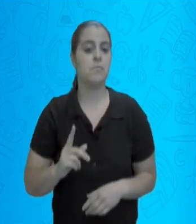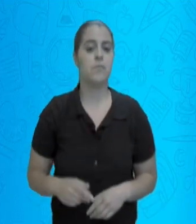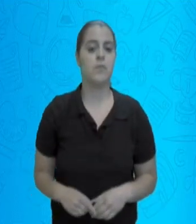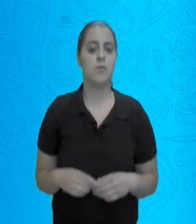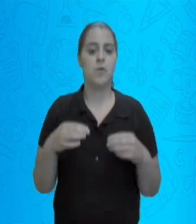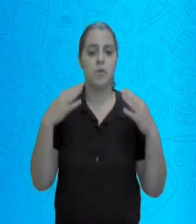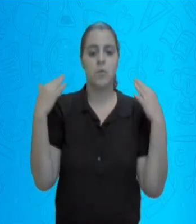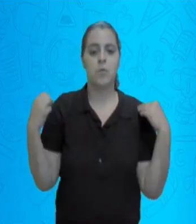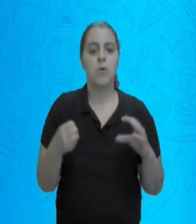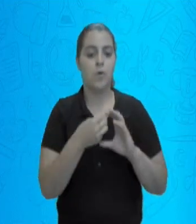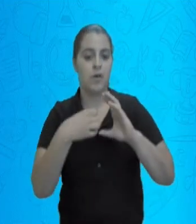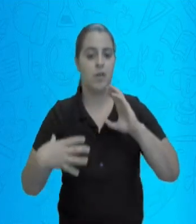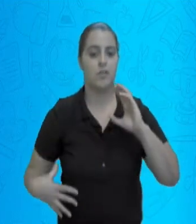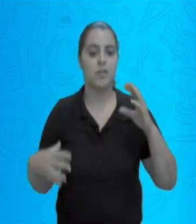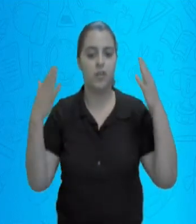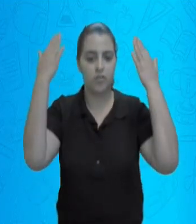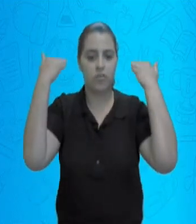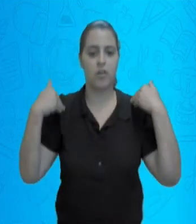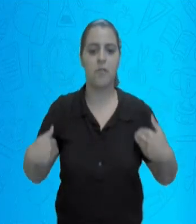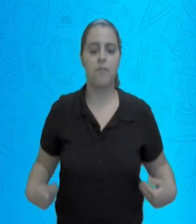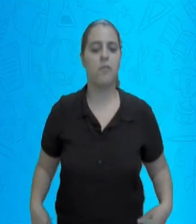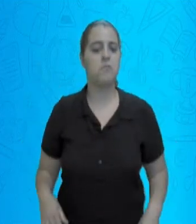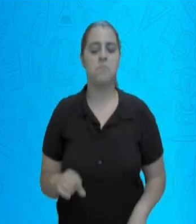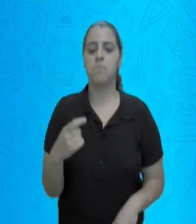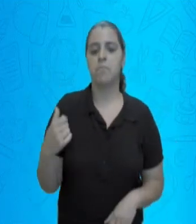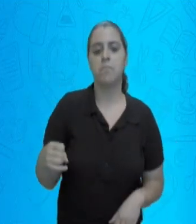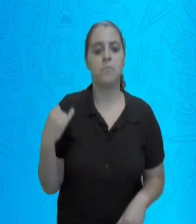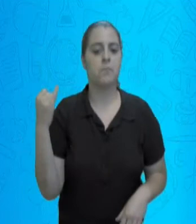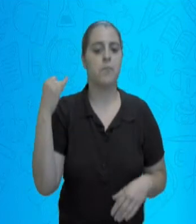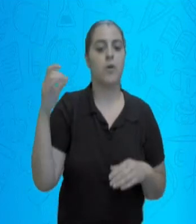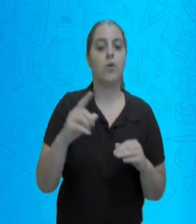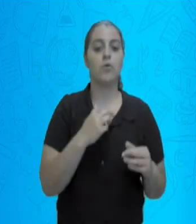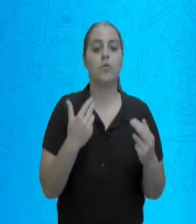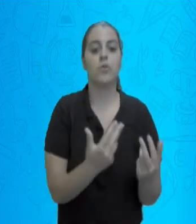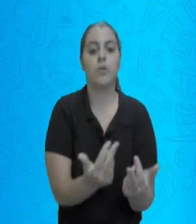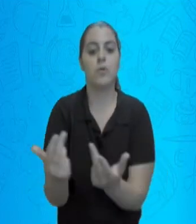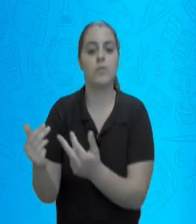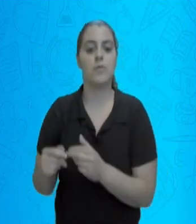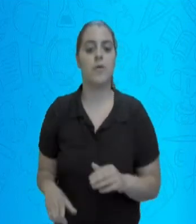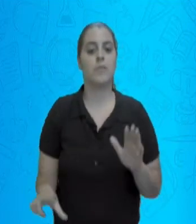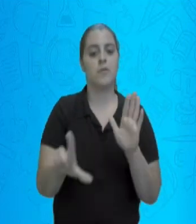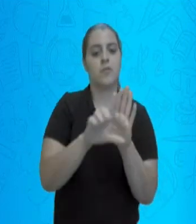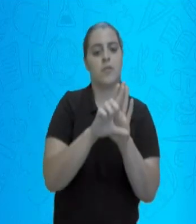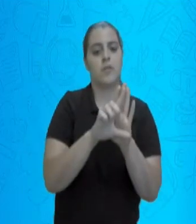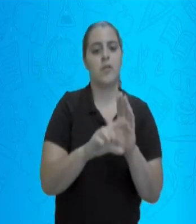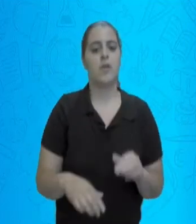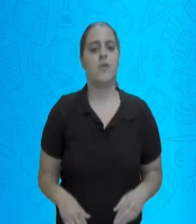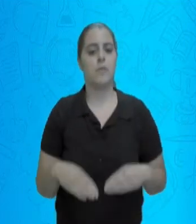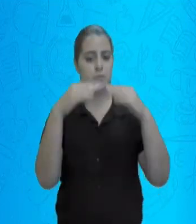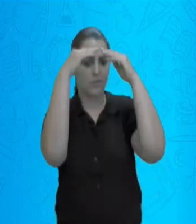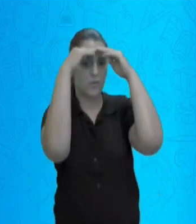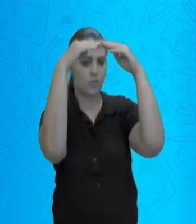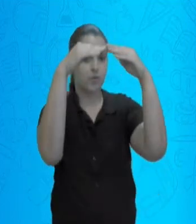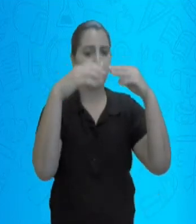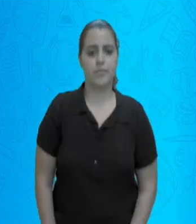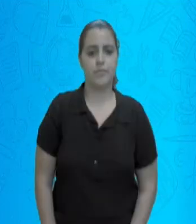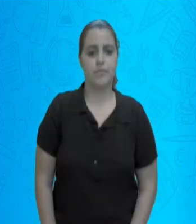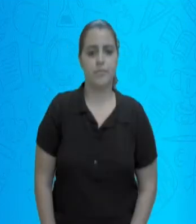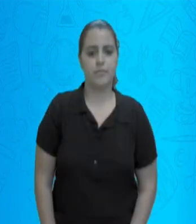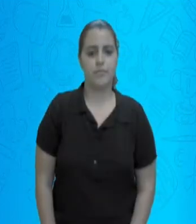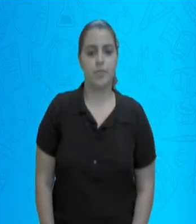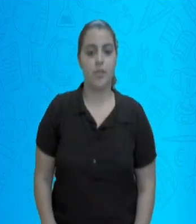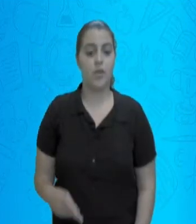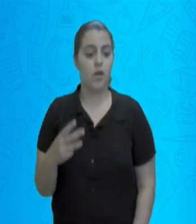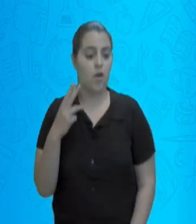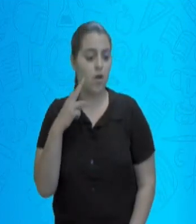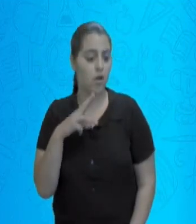físicas. Então eu preciso exercer a cidadania e respeitar as igualdades ou as diferenças. E